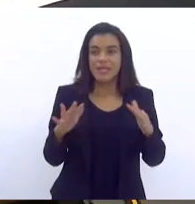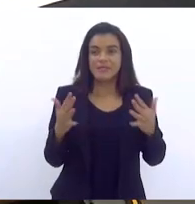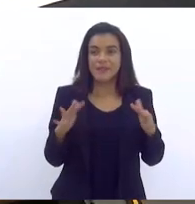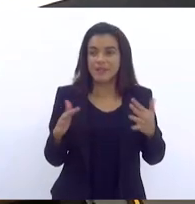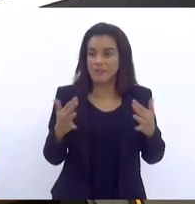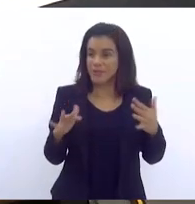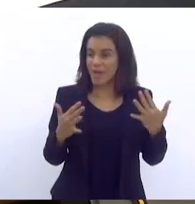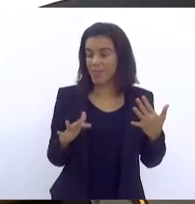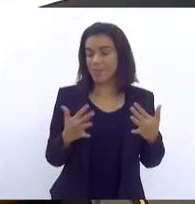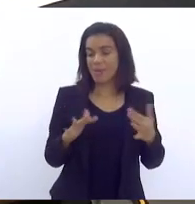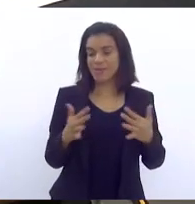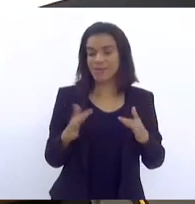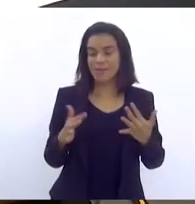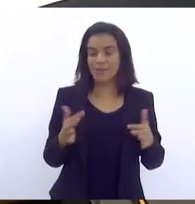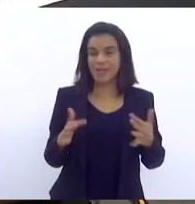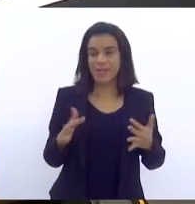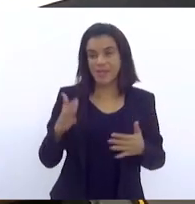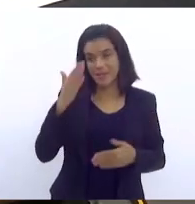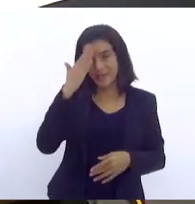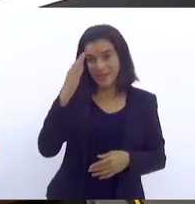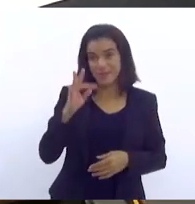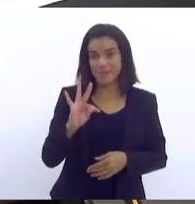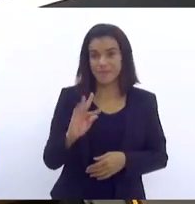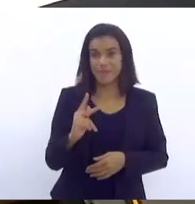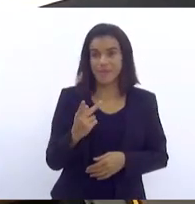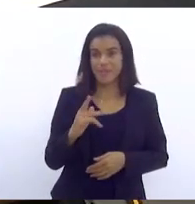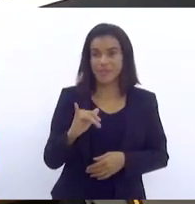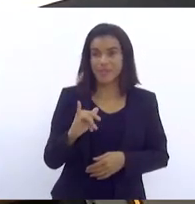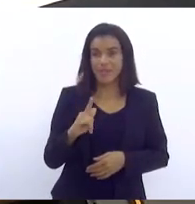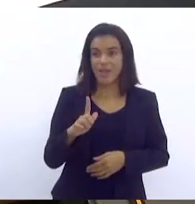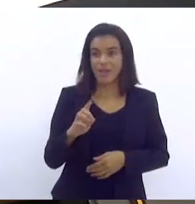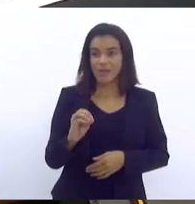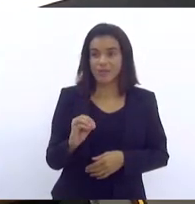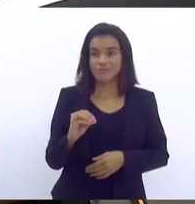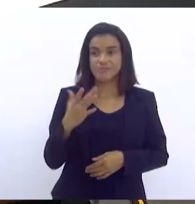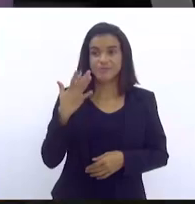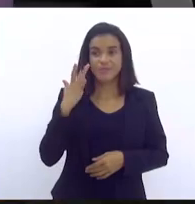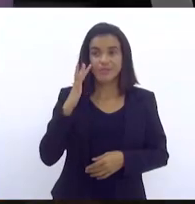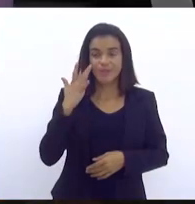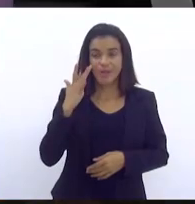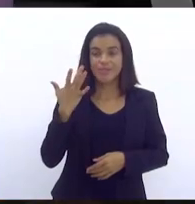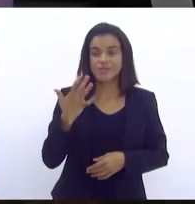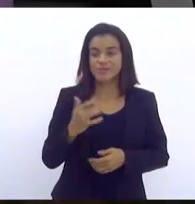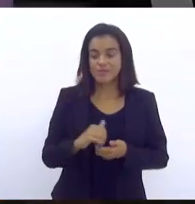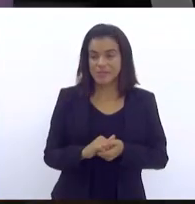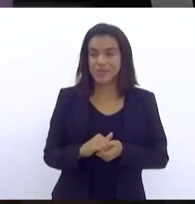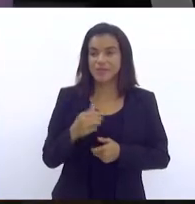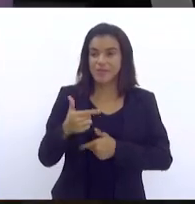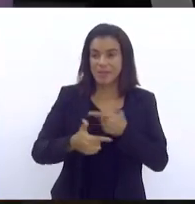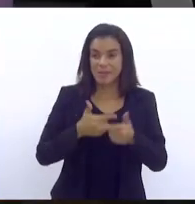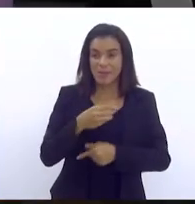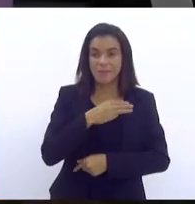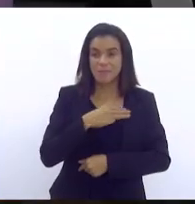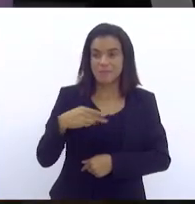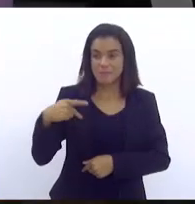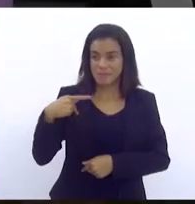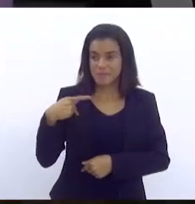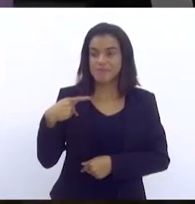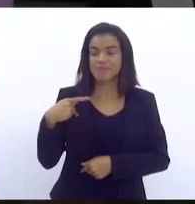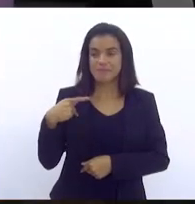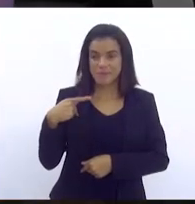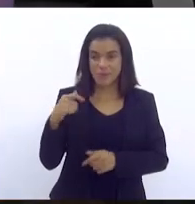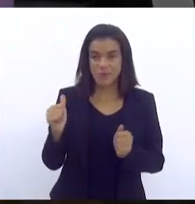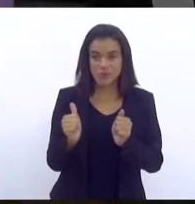Deputado obrigado thago acho que eh o trabalho que o ministério público nessa pauta tem feito